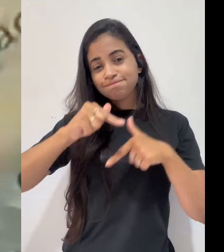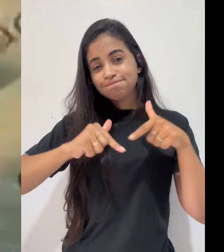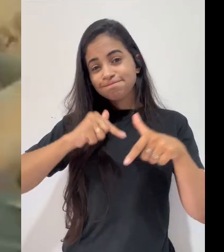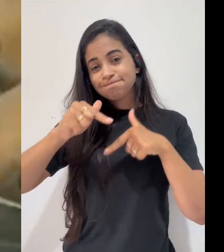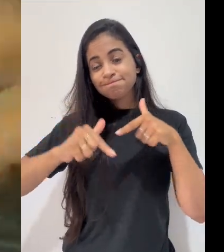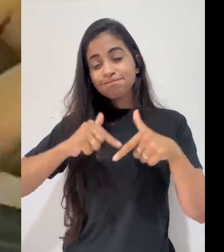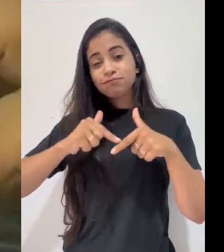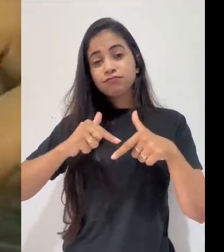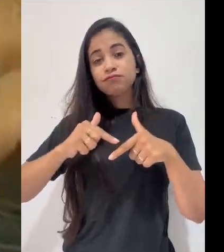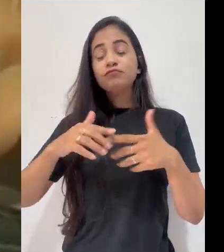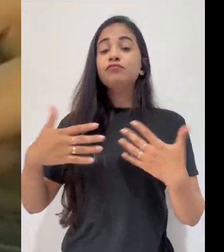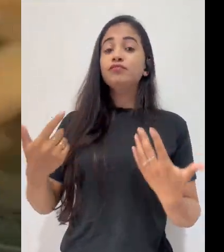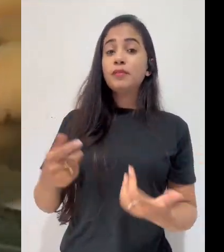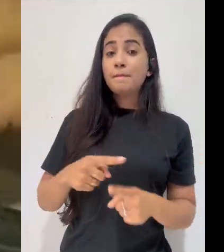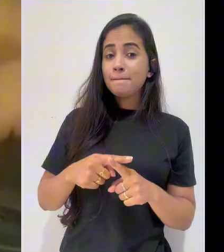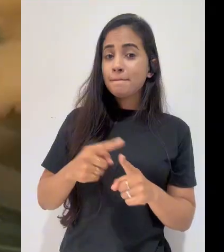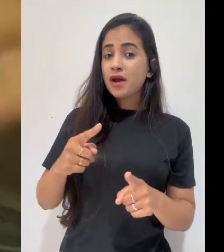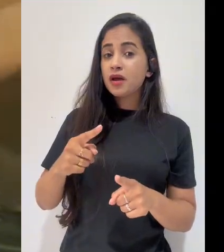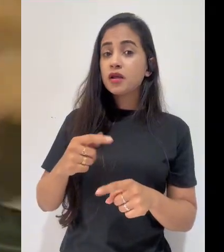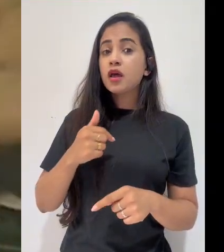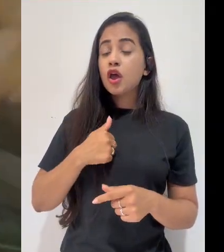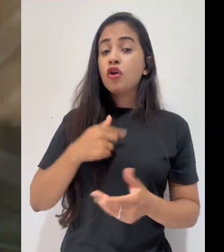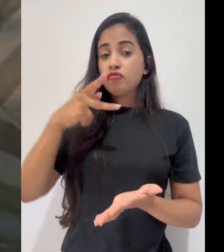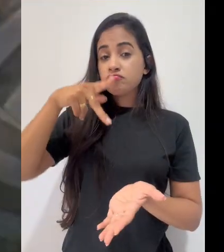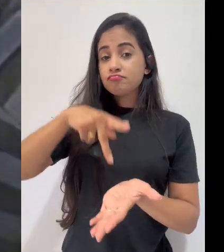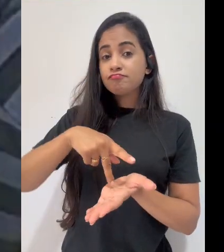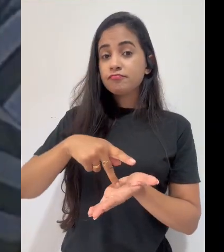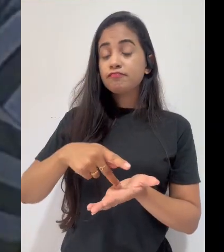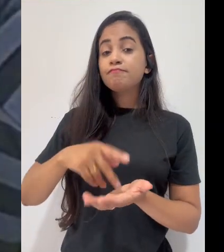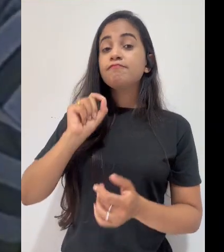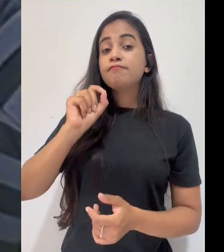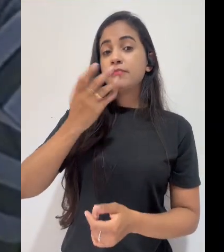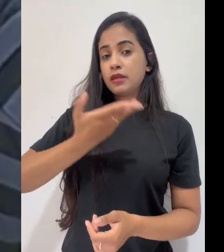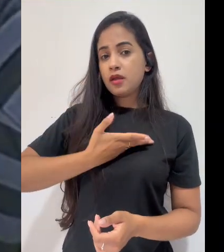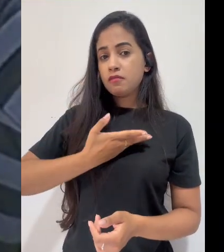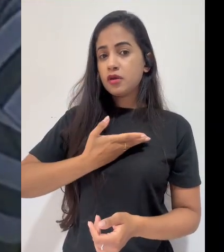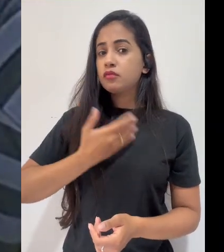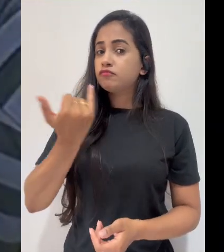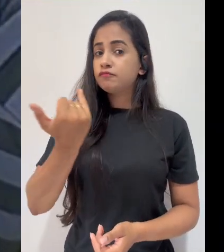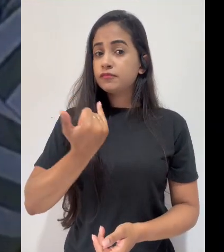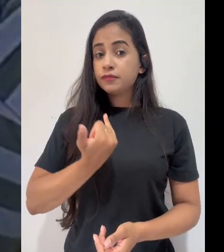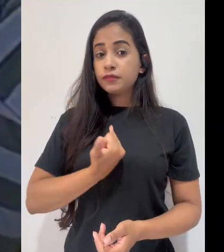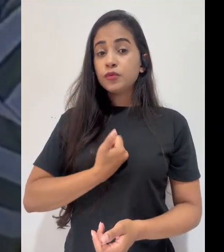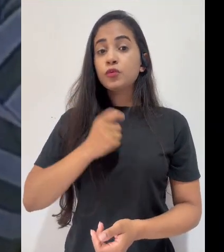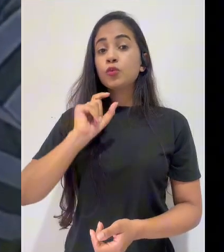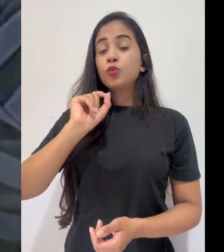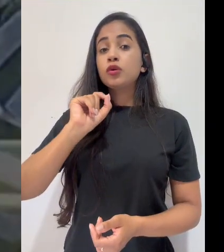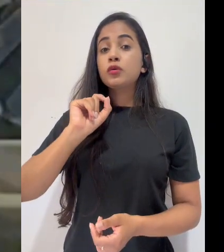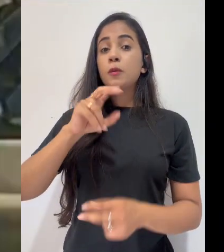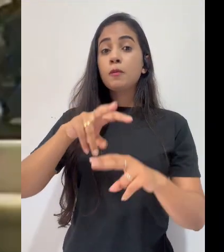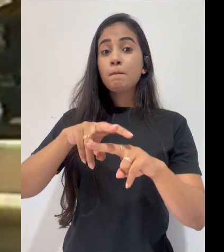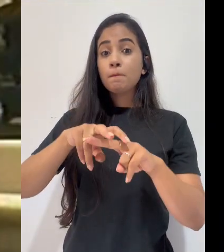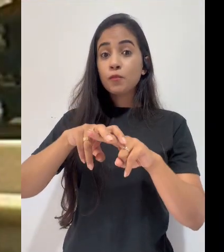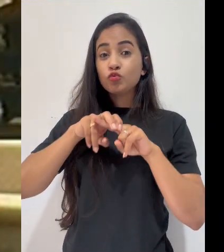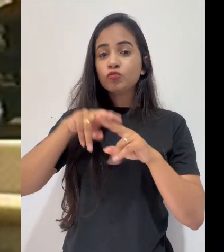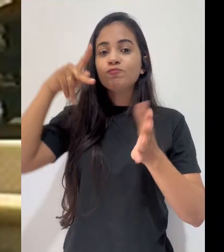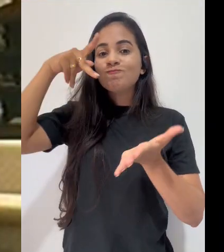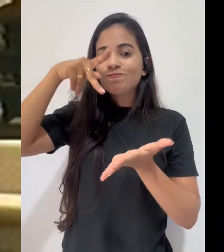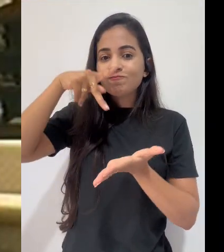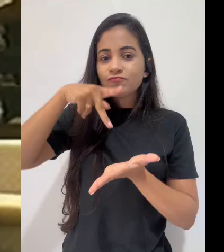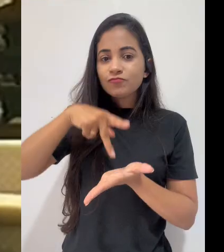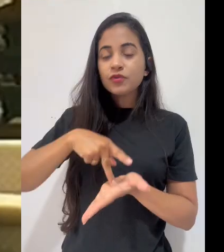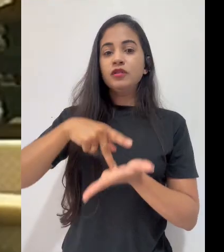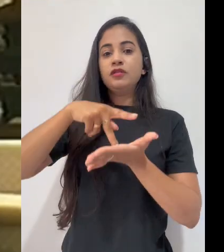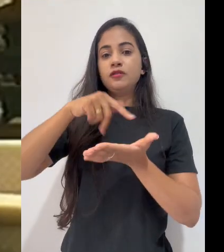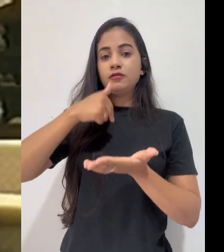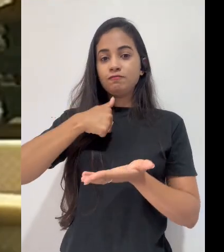entretanto, chegou ao ponto máximo quando, por intermédio de colegas de serviço, tomei conhecimento que o motivo real de